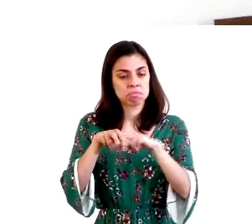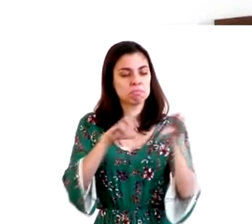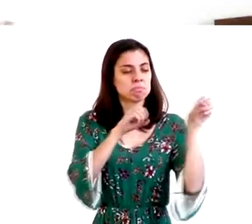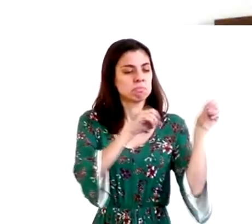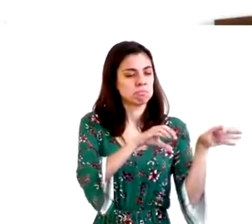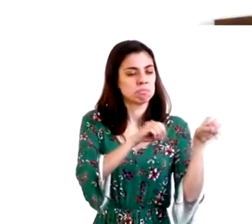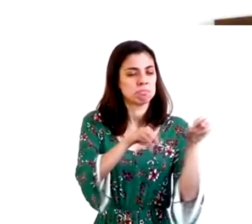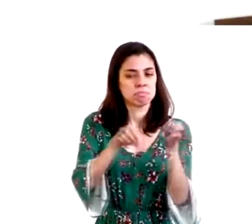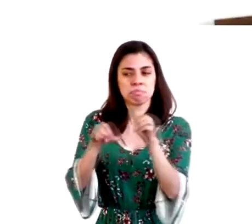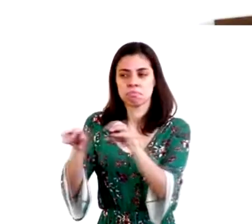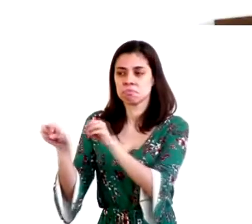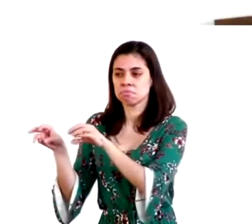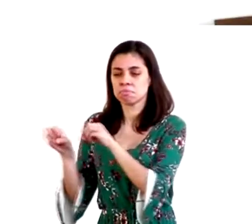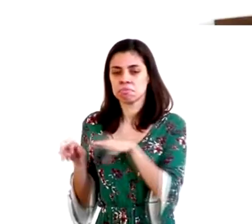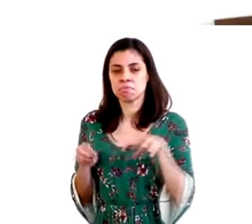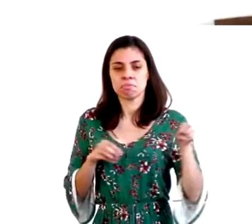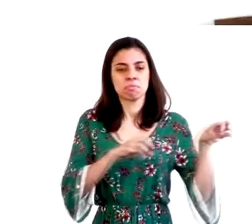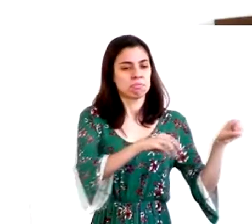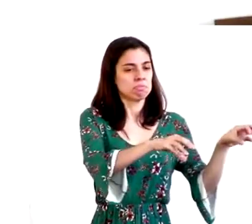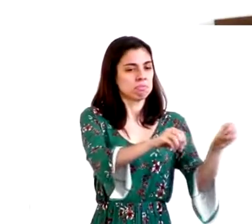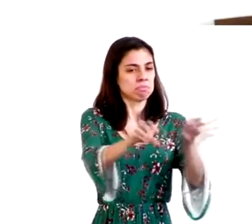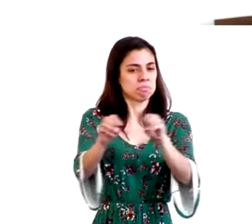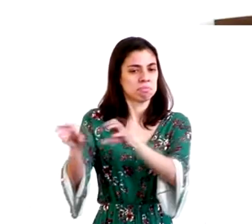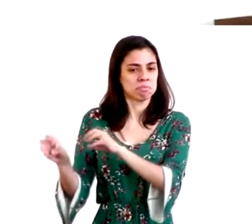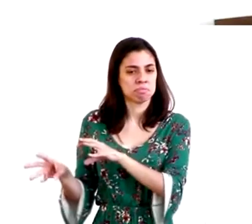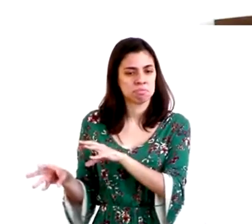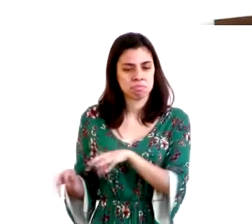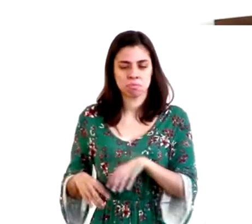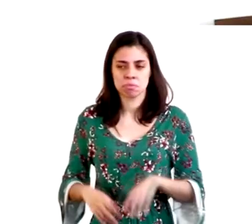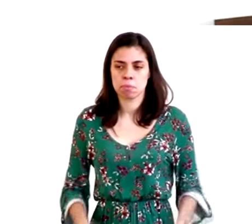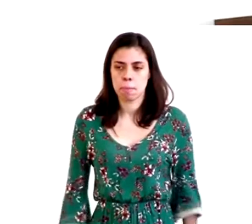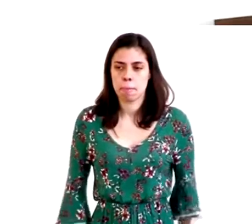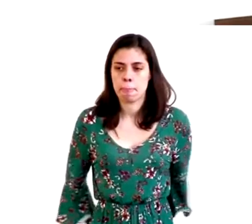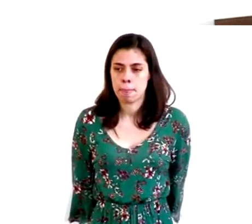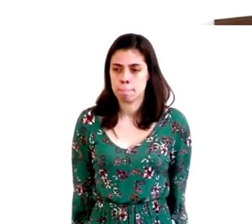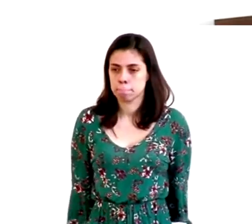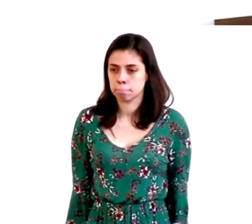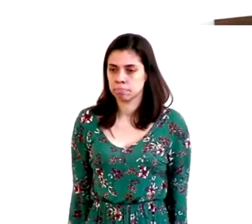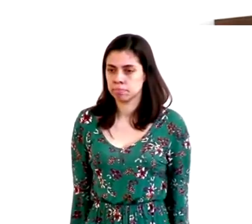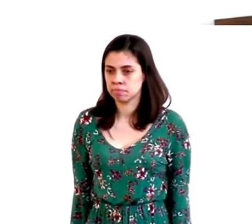a ensinar as multidões. As multidões.